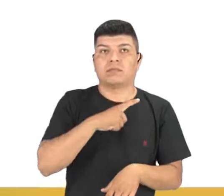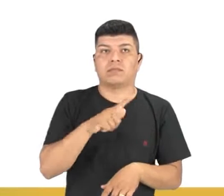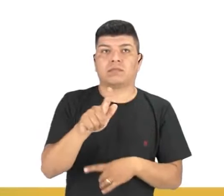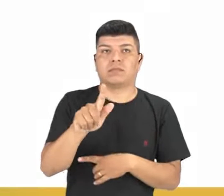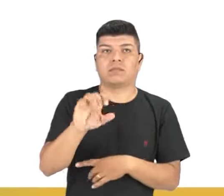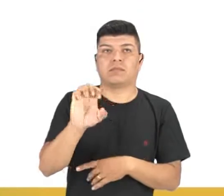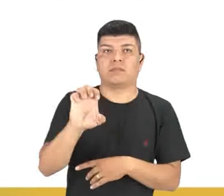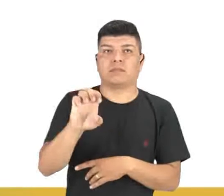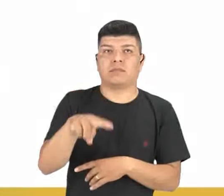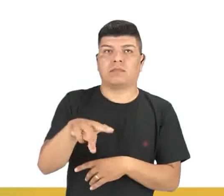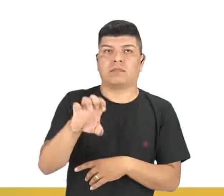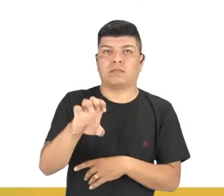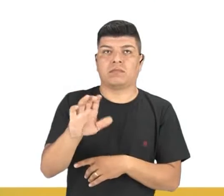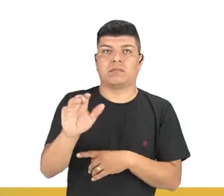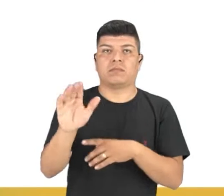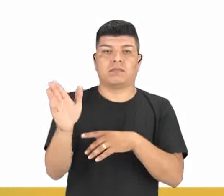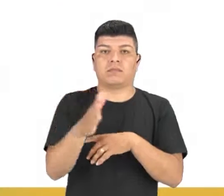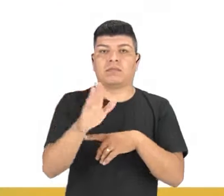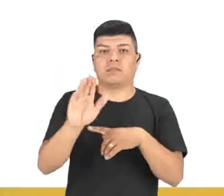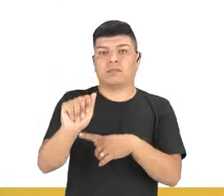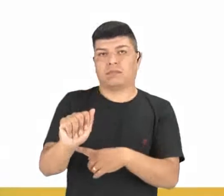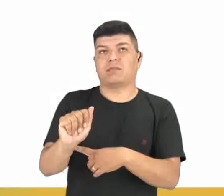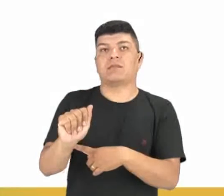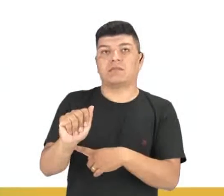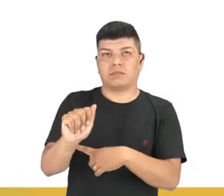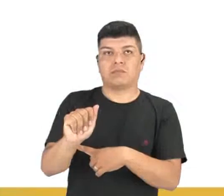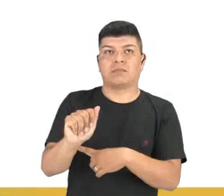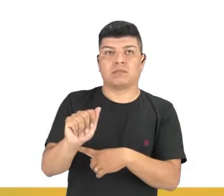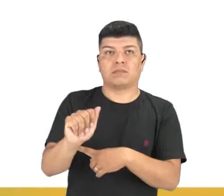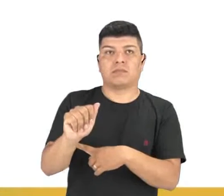né, pleiotrópico,